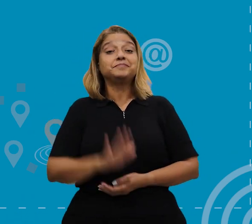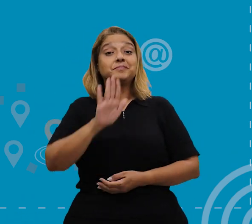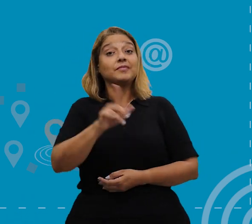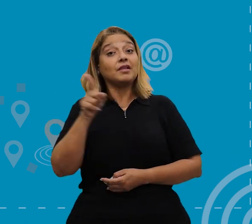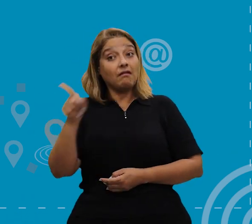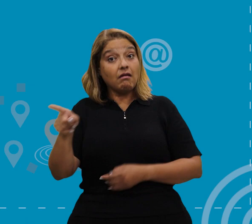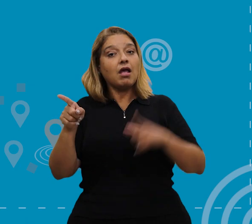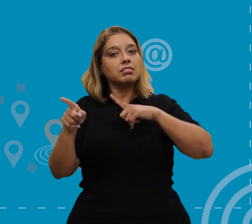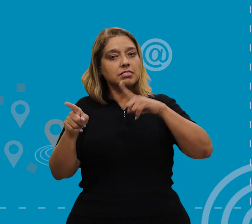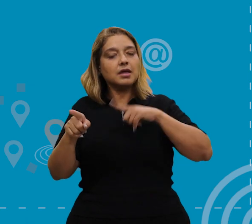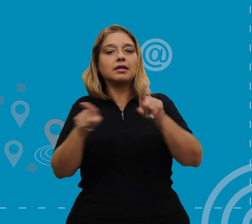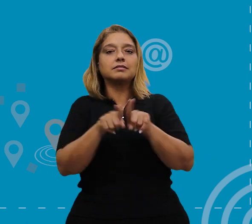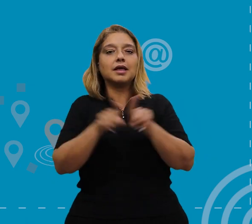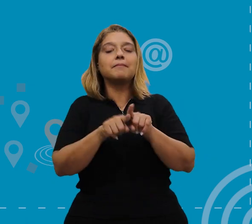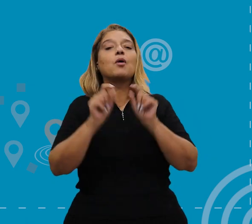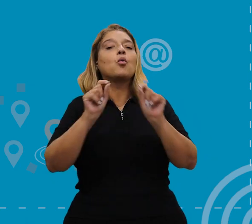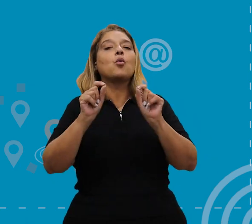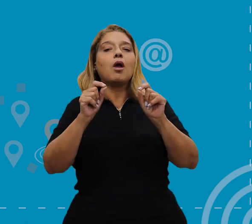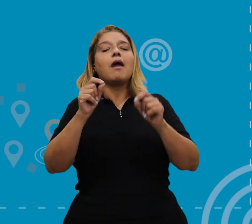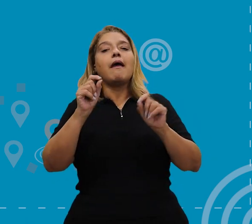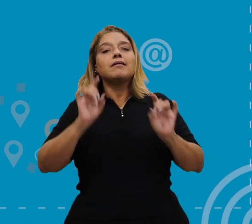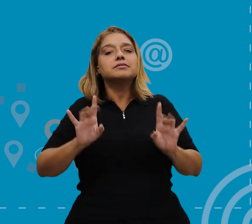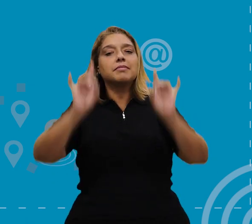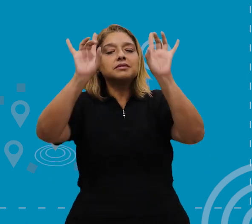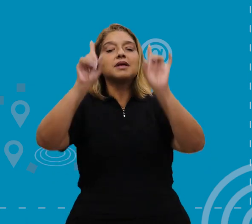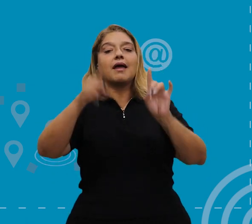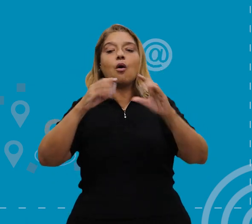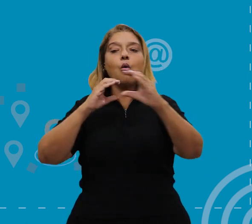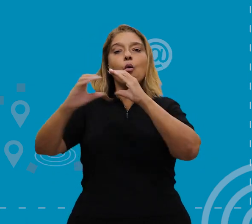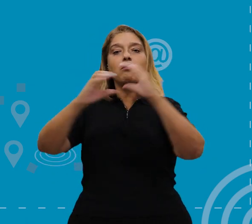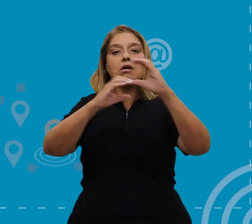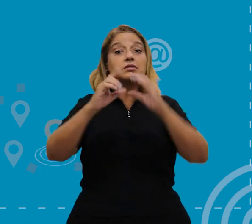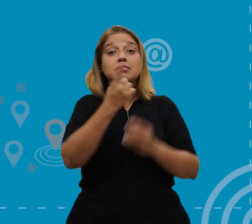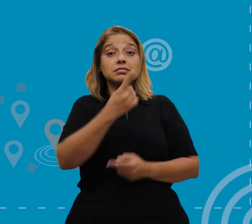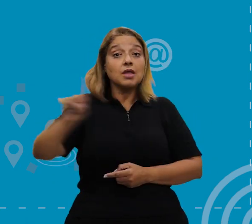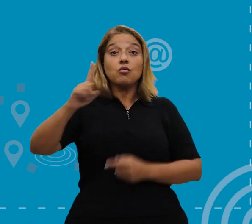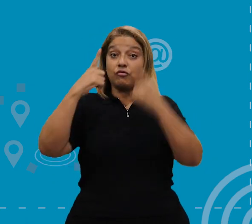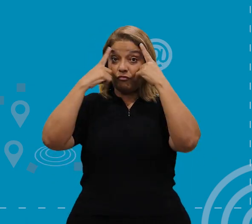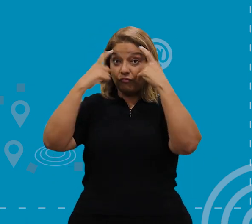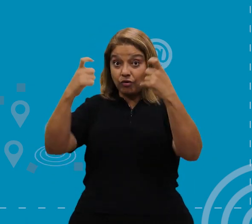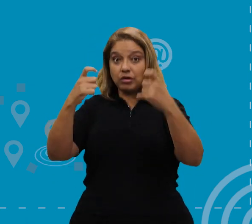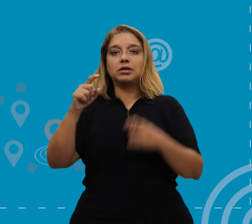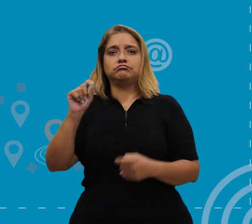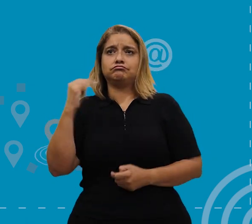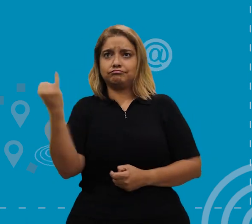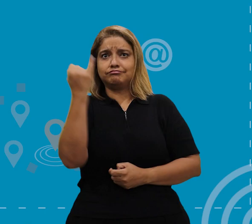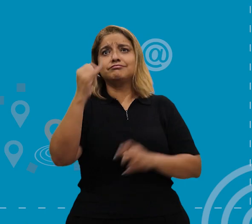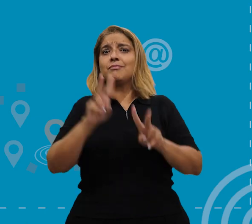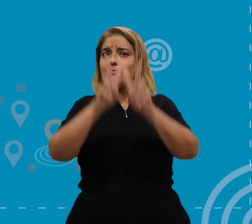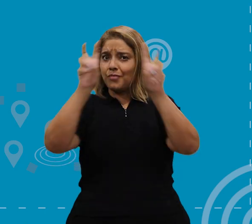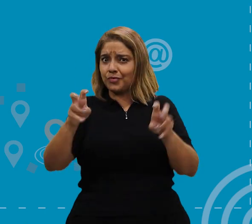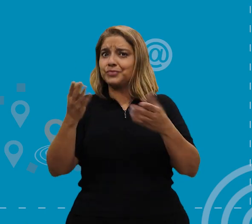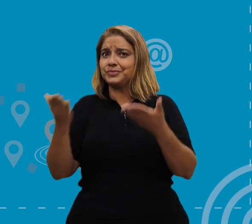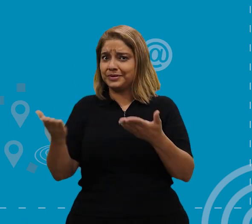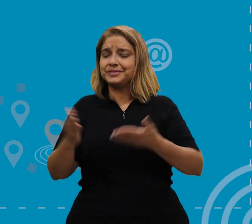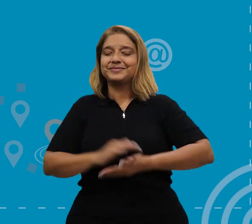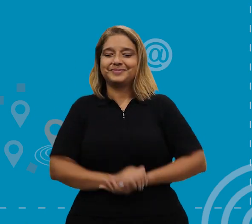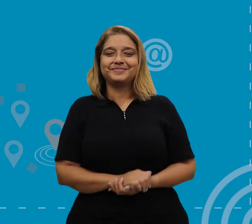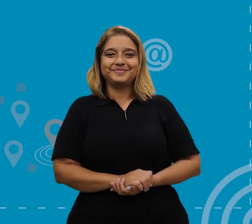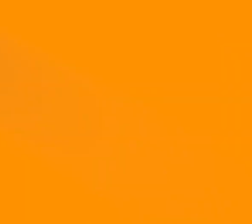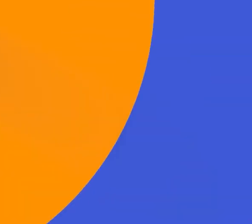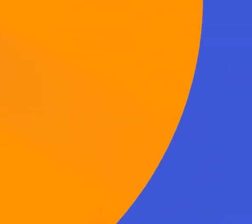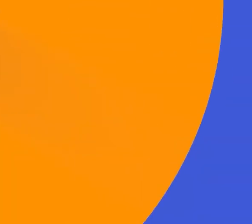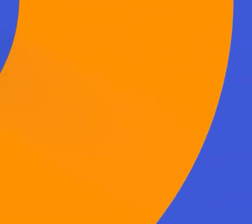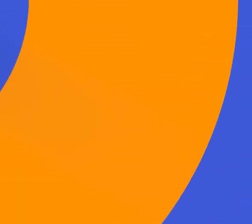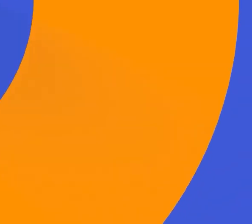também possui formação em comunicação não violenta, realizada em importantes instituições relacionadas à